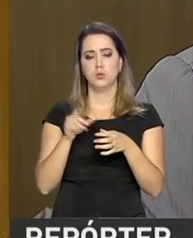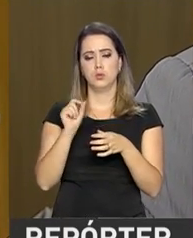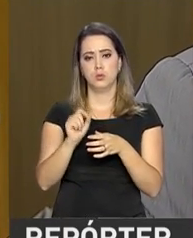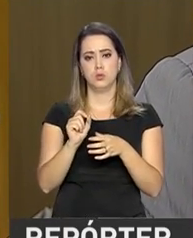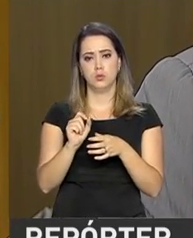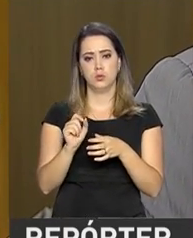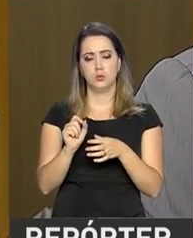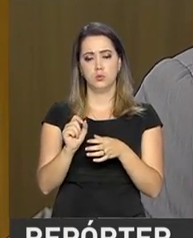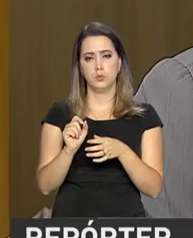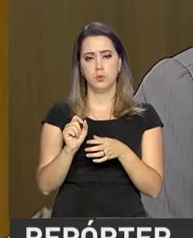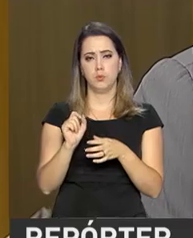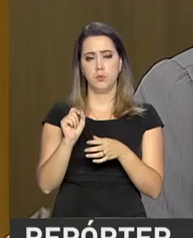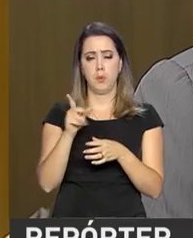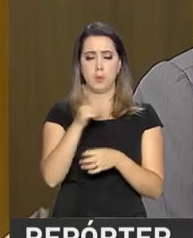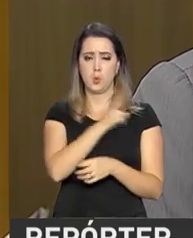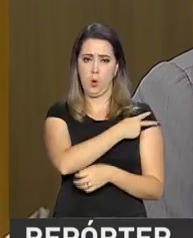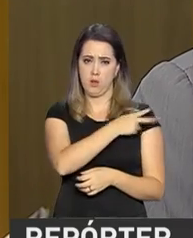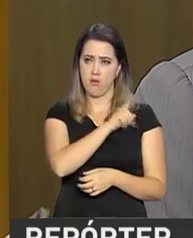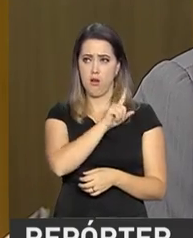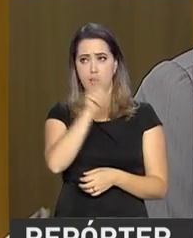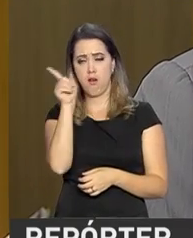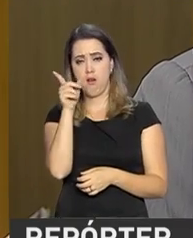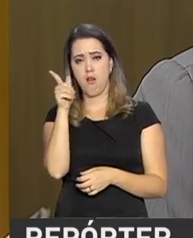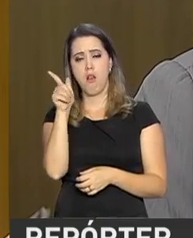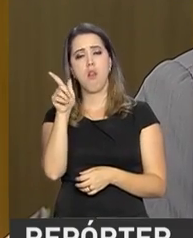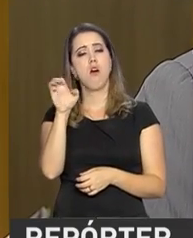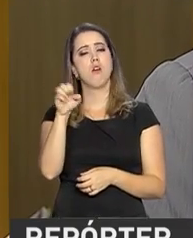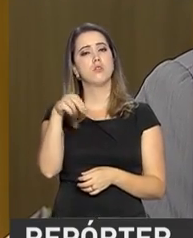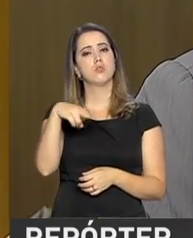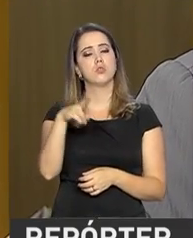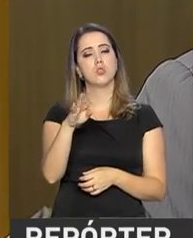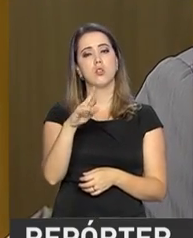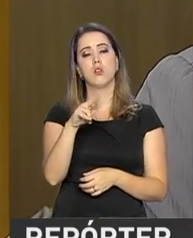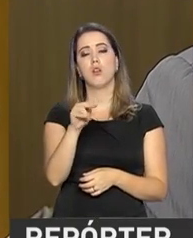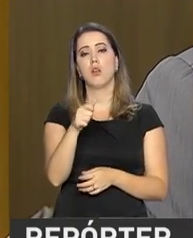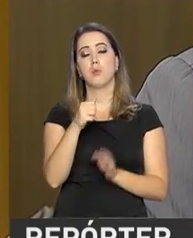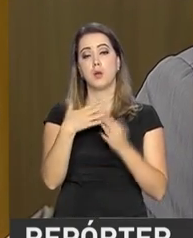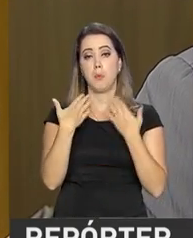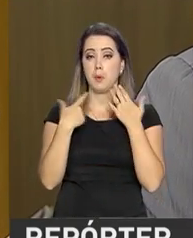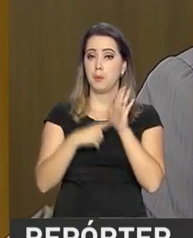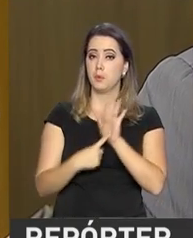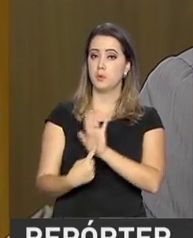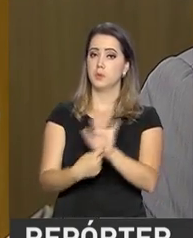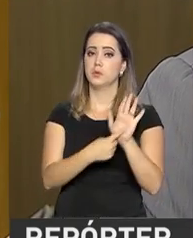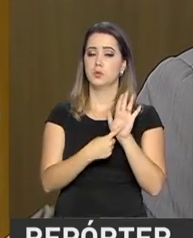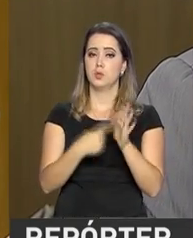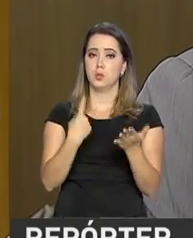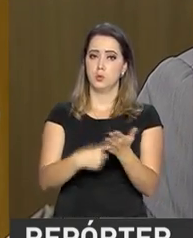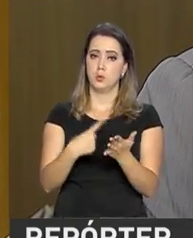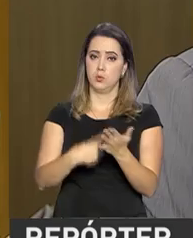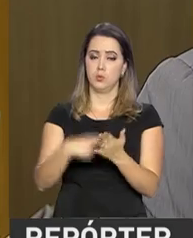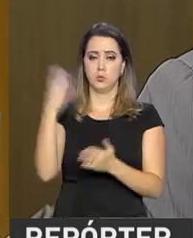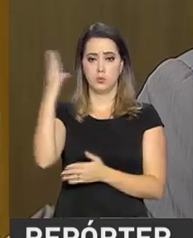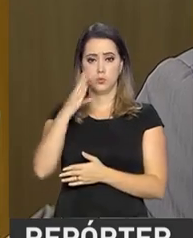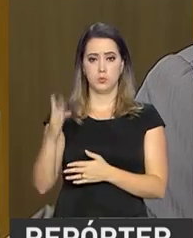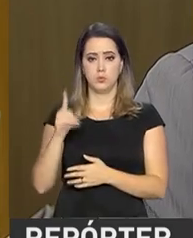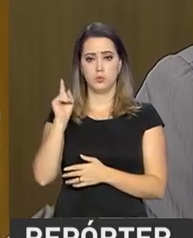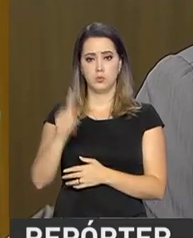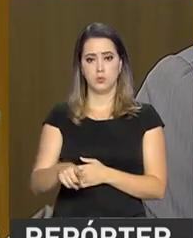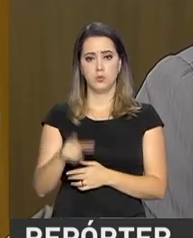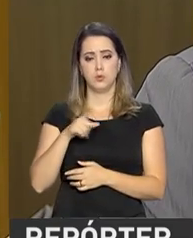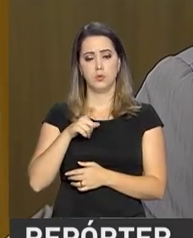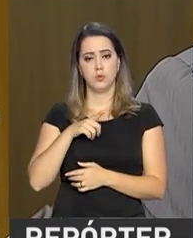é pra que nós pudéssemos mostrar não é que o compromisso do brasil será que é realmente a população